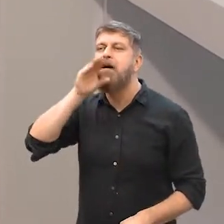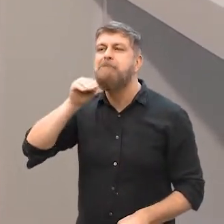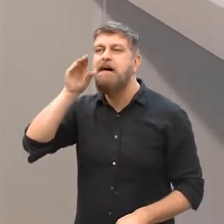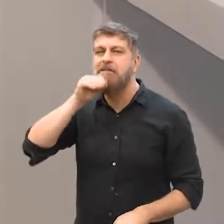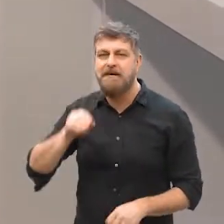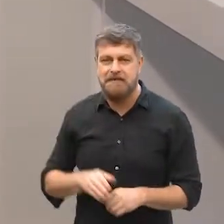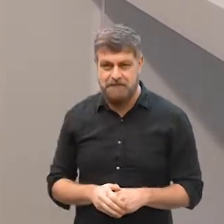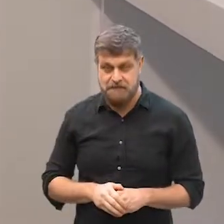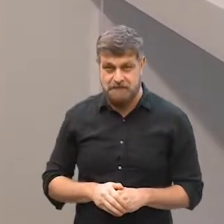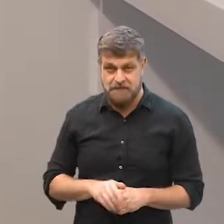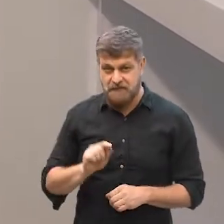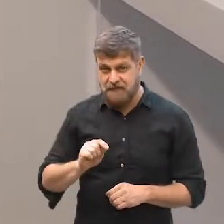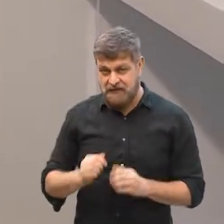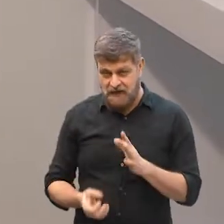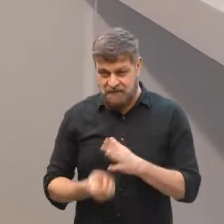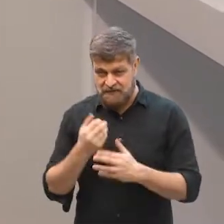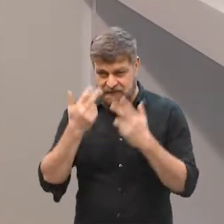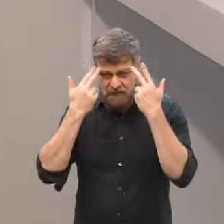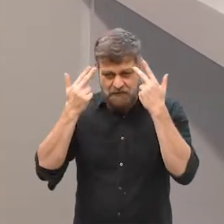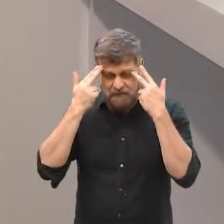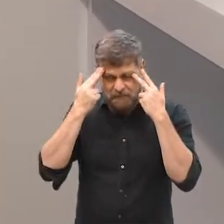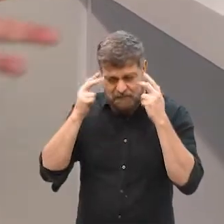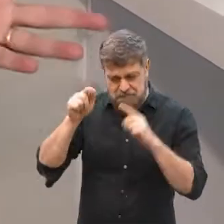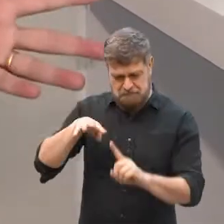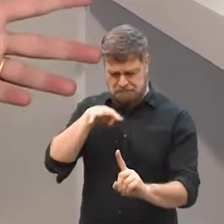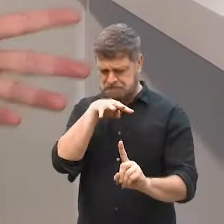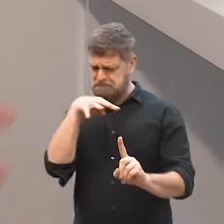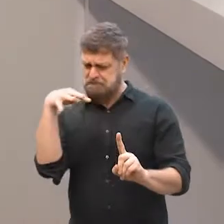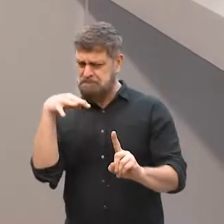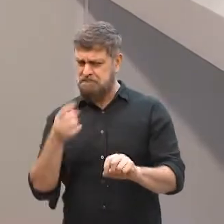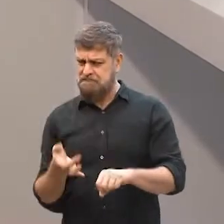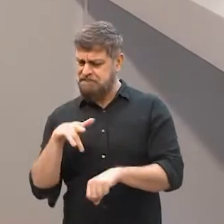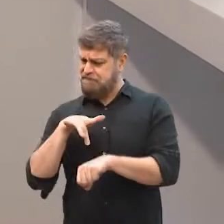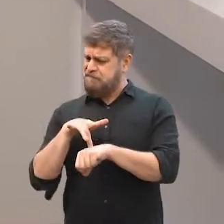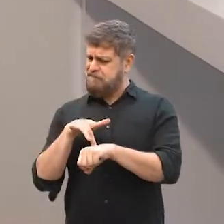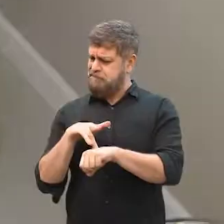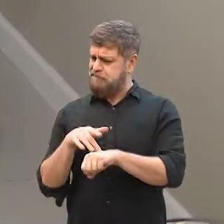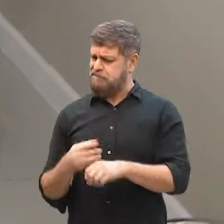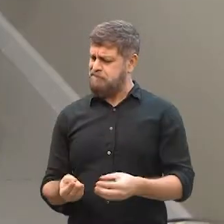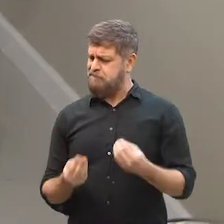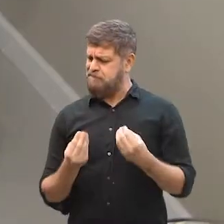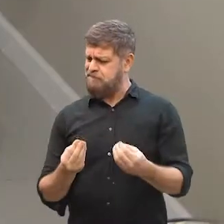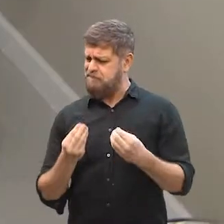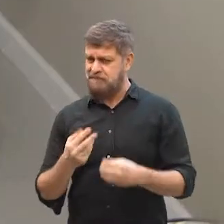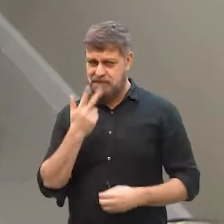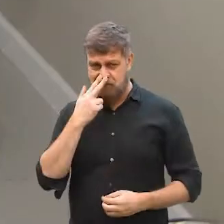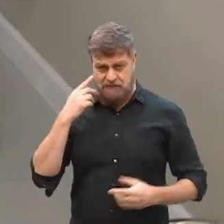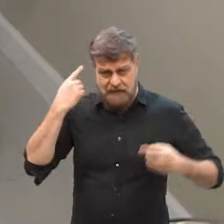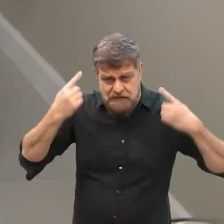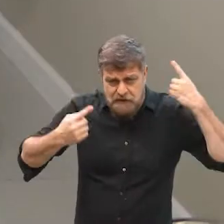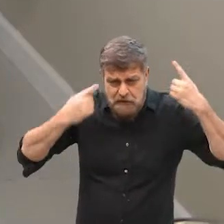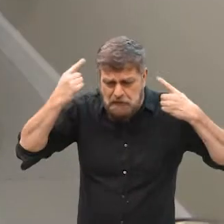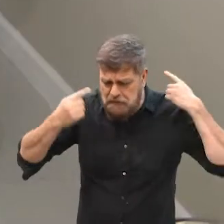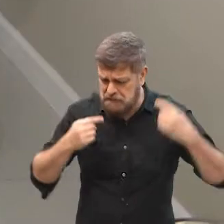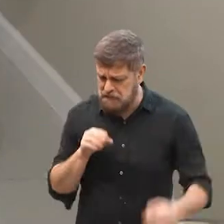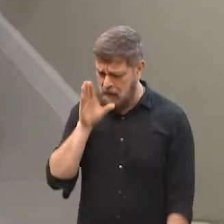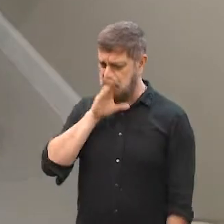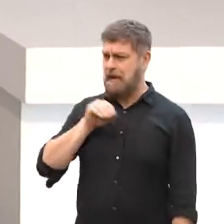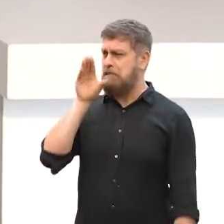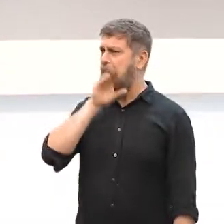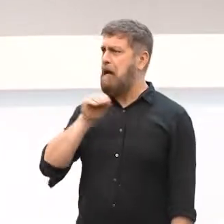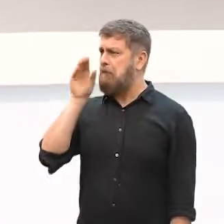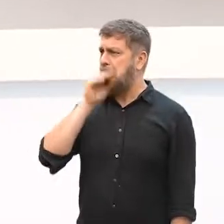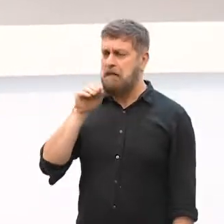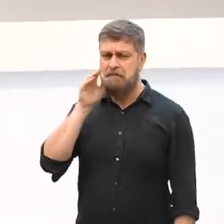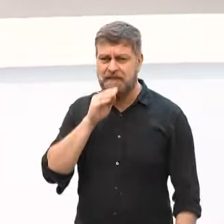vocal. Normalmente quem não conhece muito, não entende o que é isso, acha que a pessoa não está batendo muito bem, né? Mas a gente vai